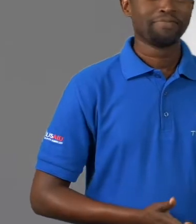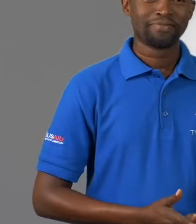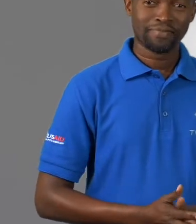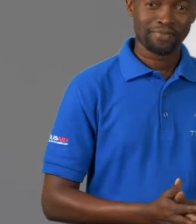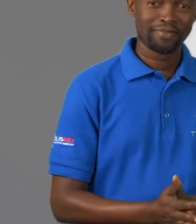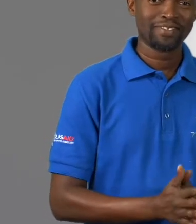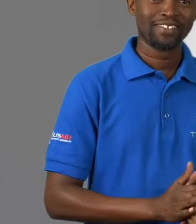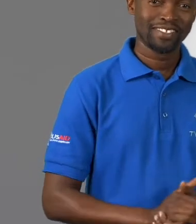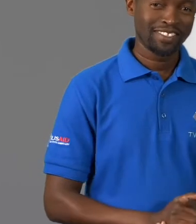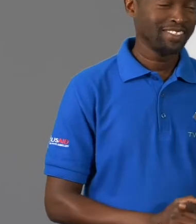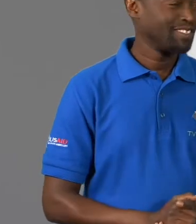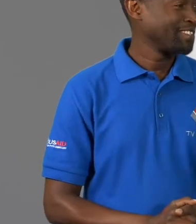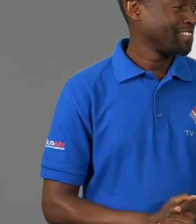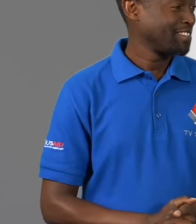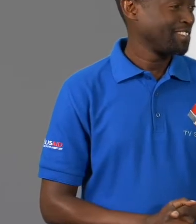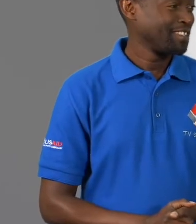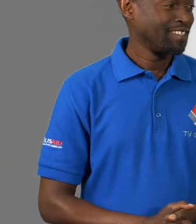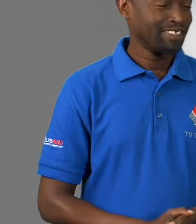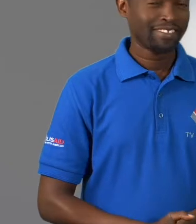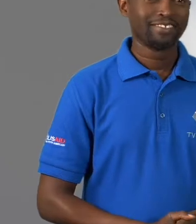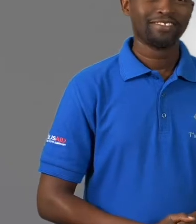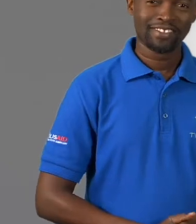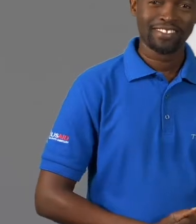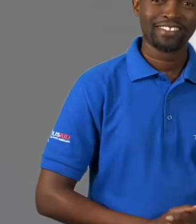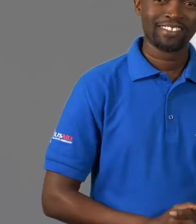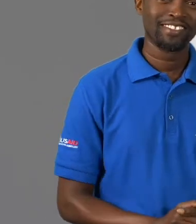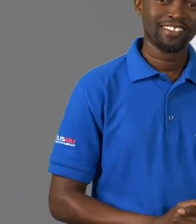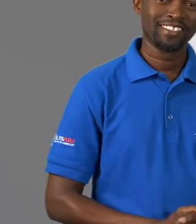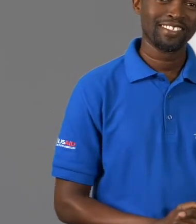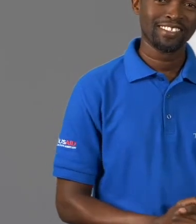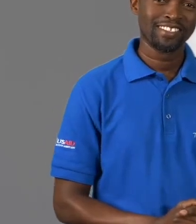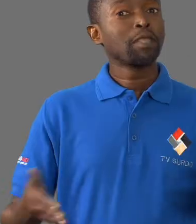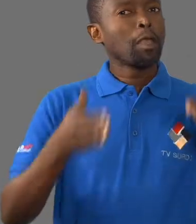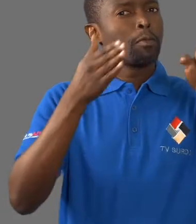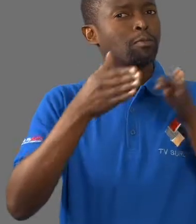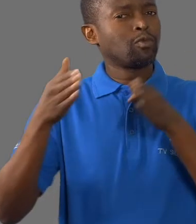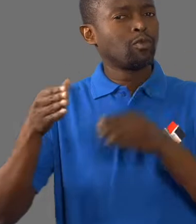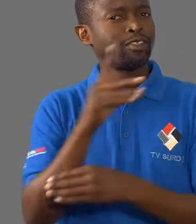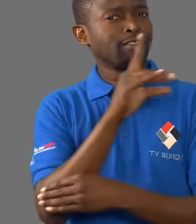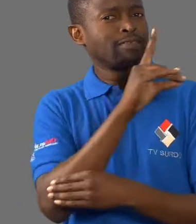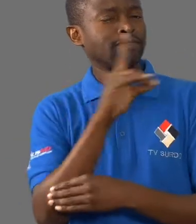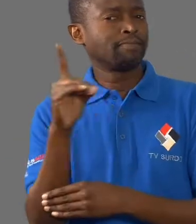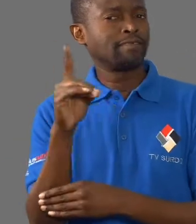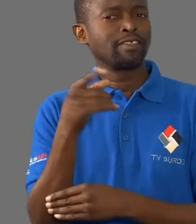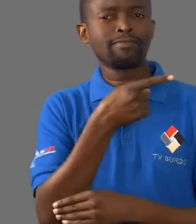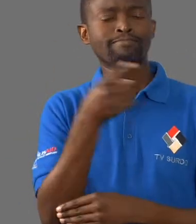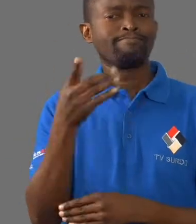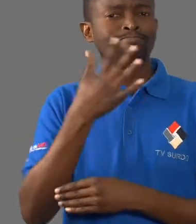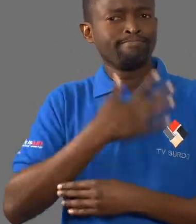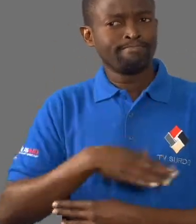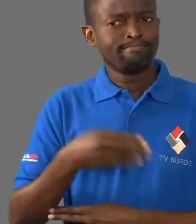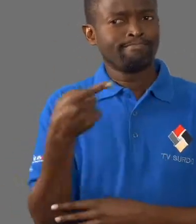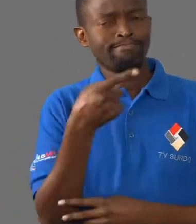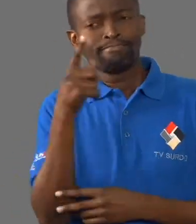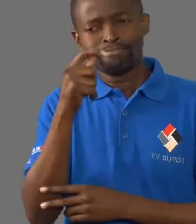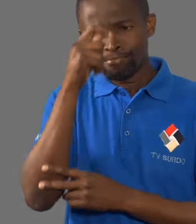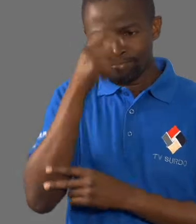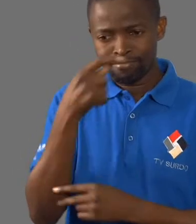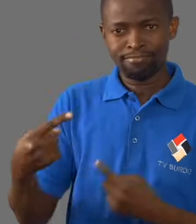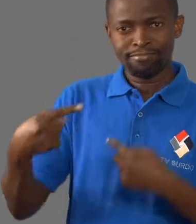Saudações, seja bem-vindo ao programa da TV Surdo. Pessoas com deficiência